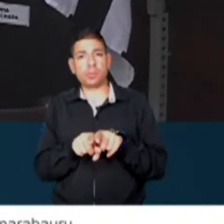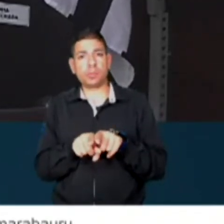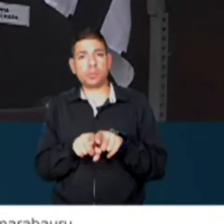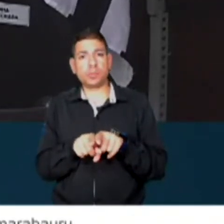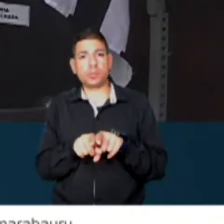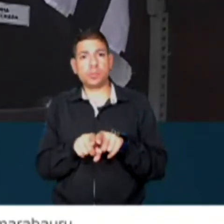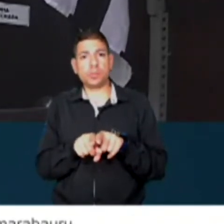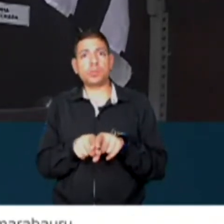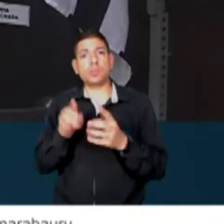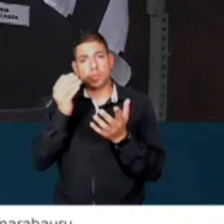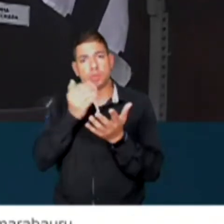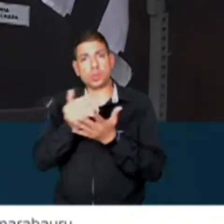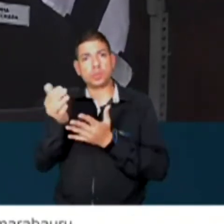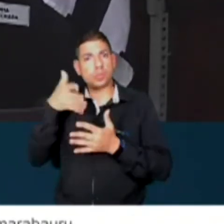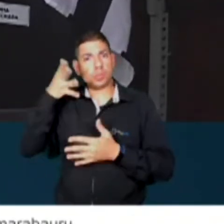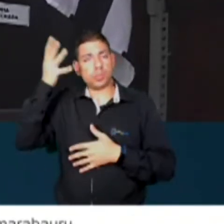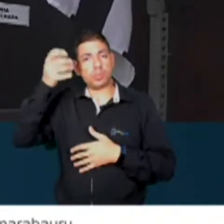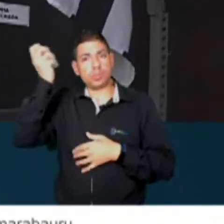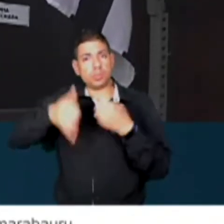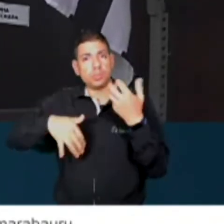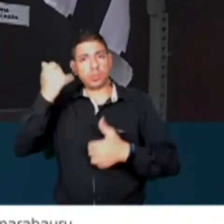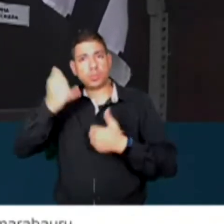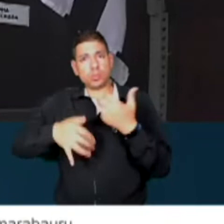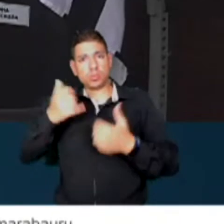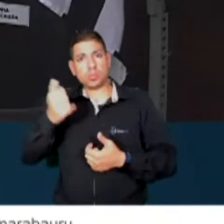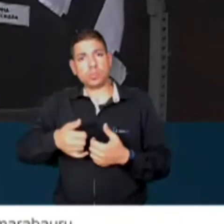inicialmente, aqui a minha fala,